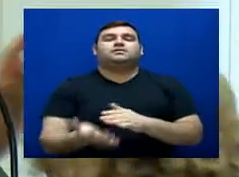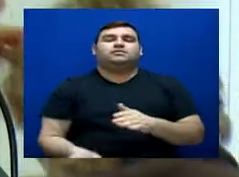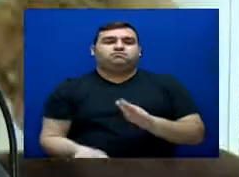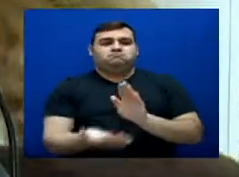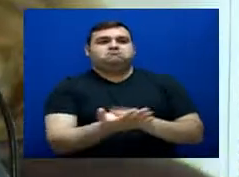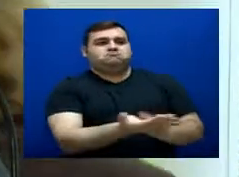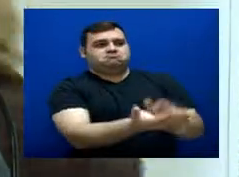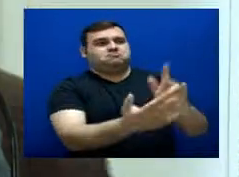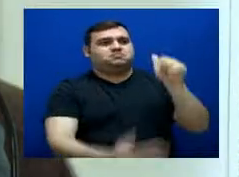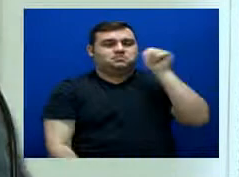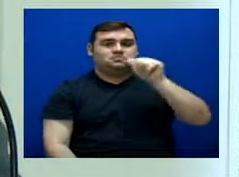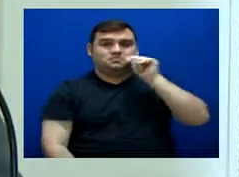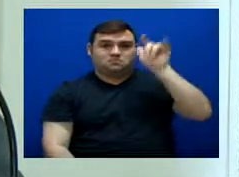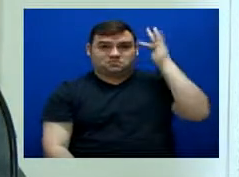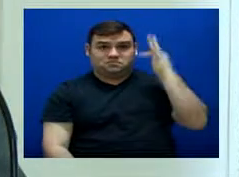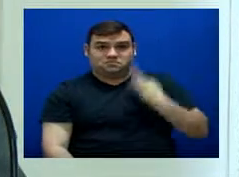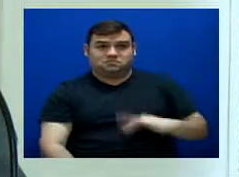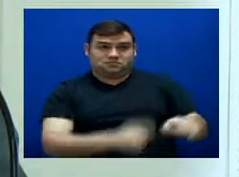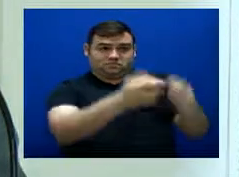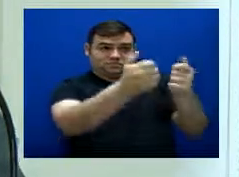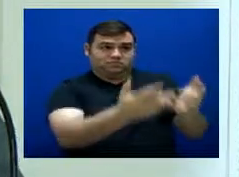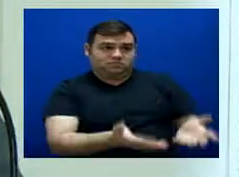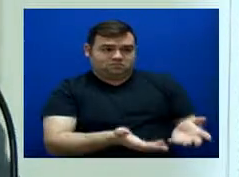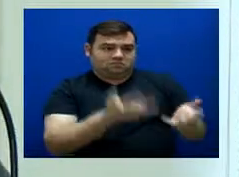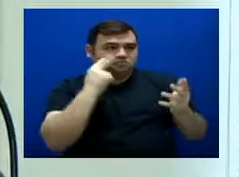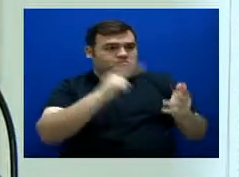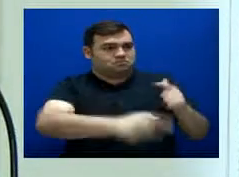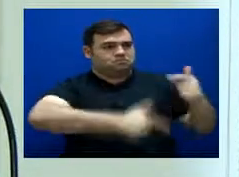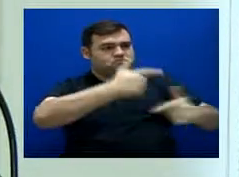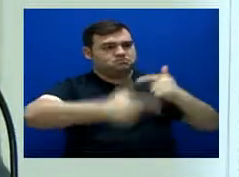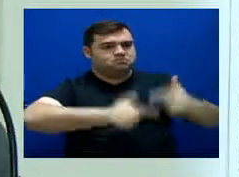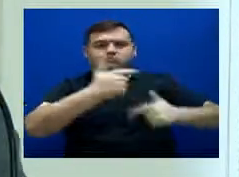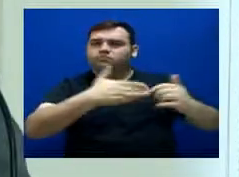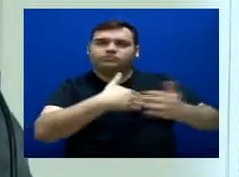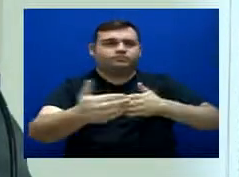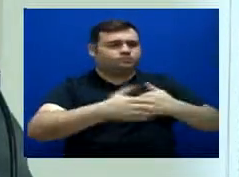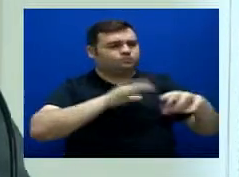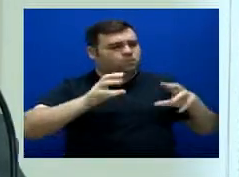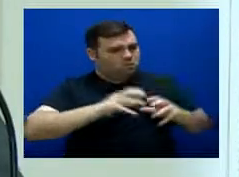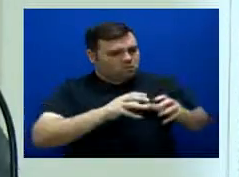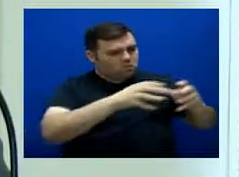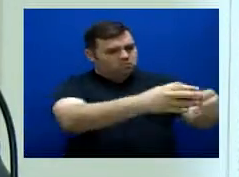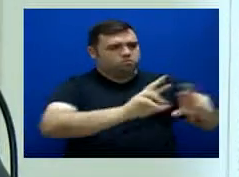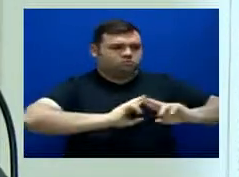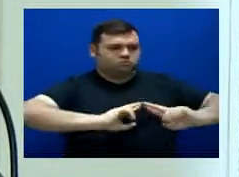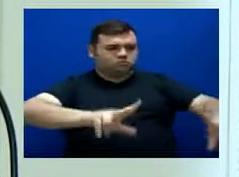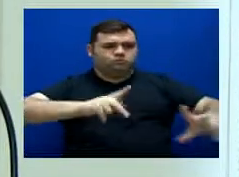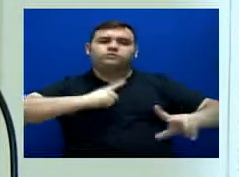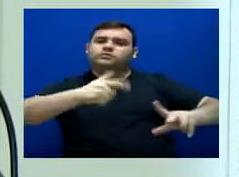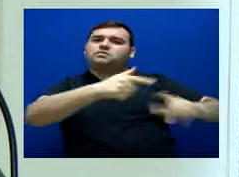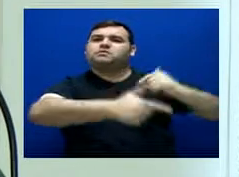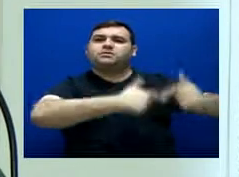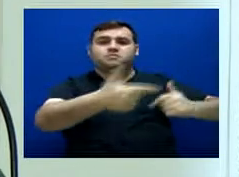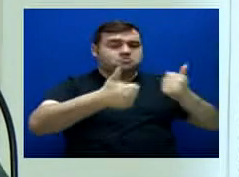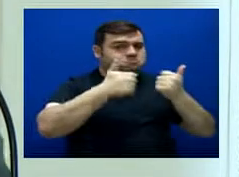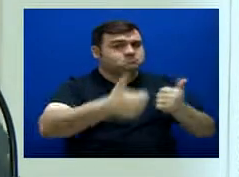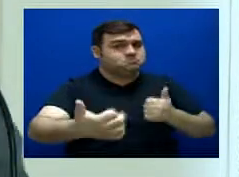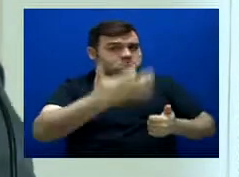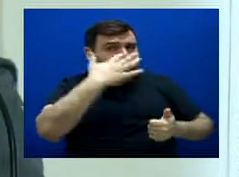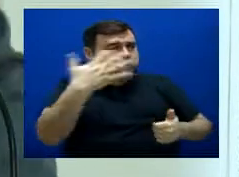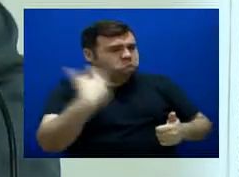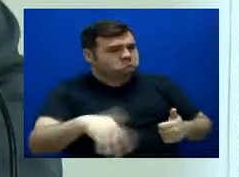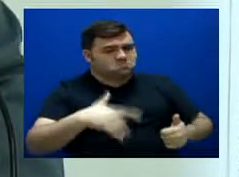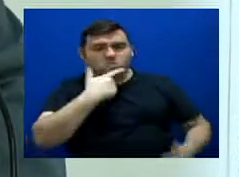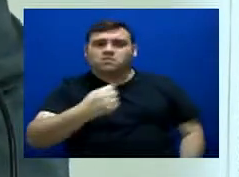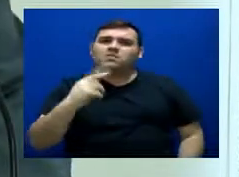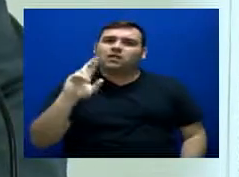Eu só quero dar os parabéns à vereadora e dizer que eu estou vendo o seu trabalho, independente de qualquer partido aqui, você tem feito um belo trabalho. Quando eu, você, o